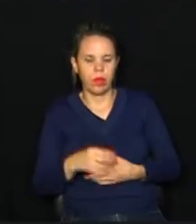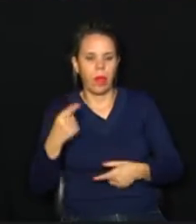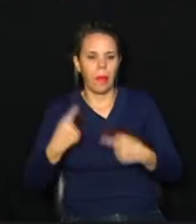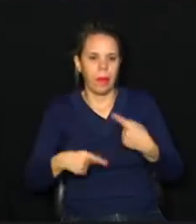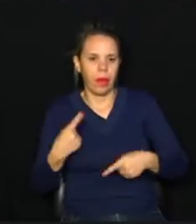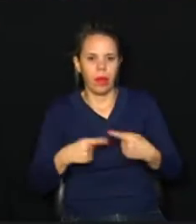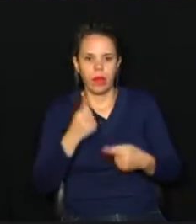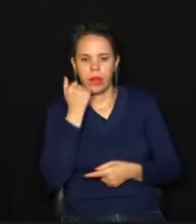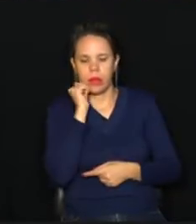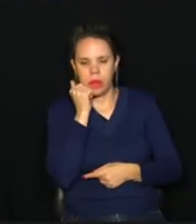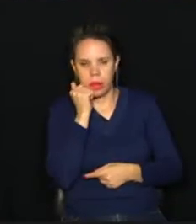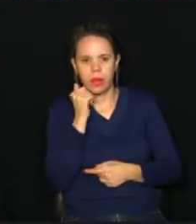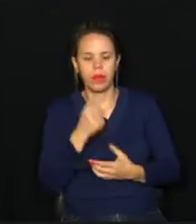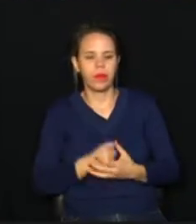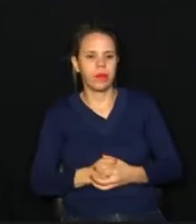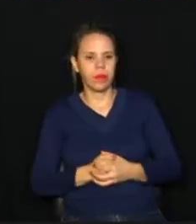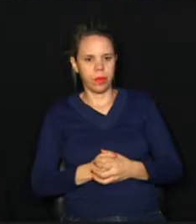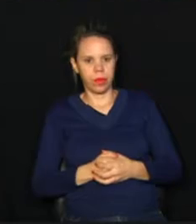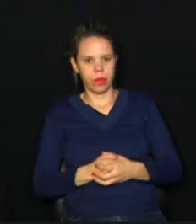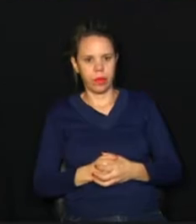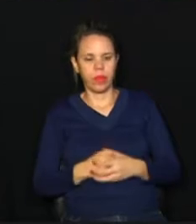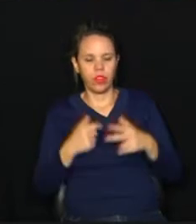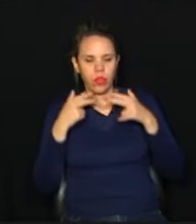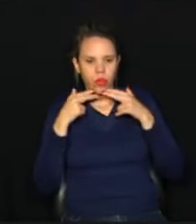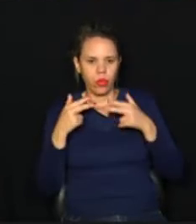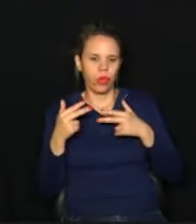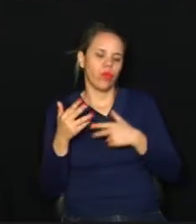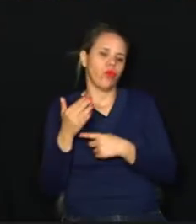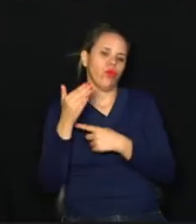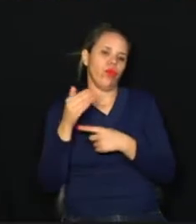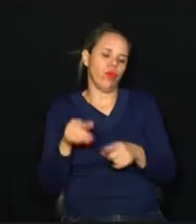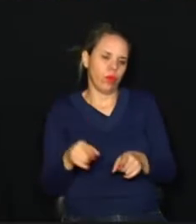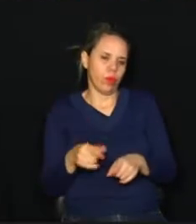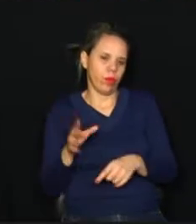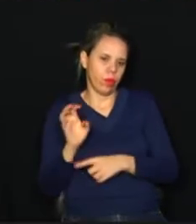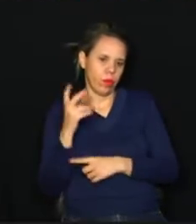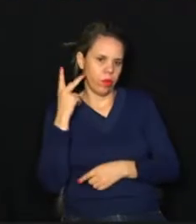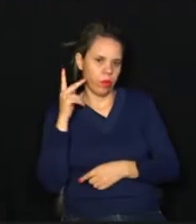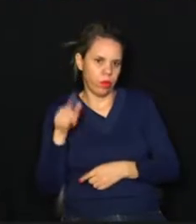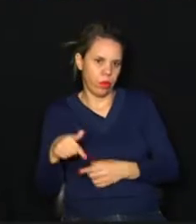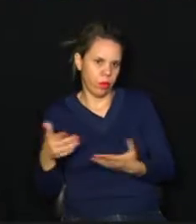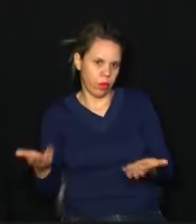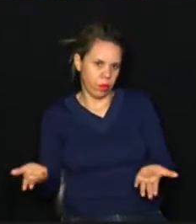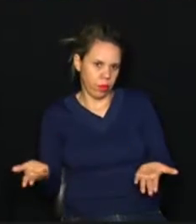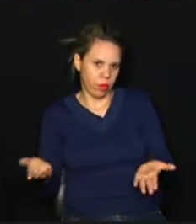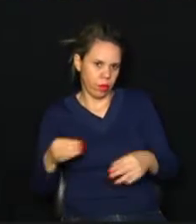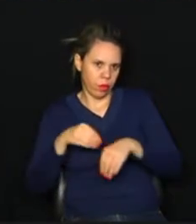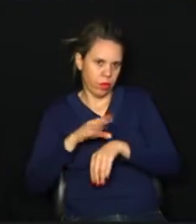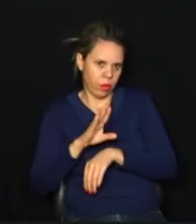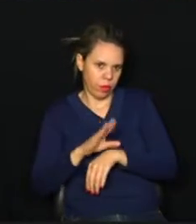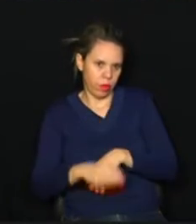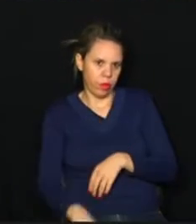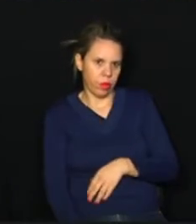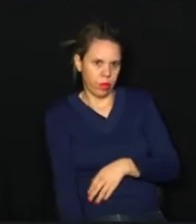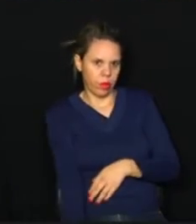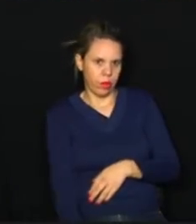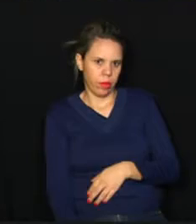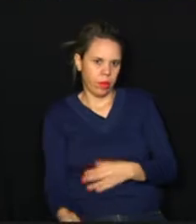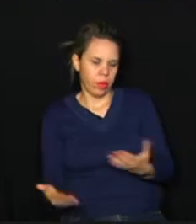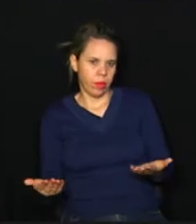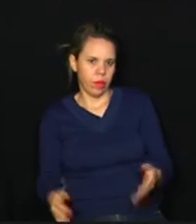de ciência, tecnologia e inovação para o Estado de São Paulo. Essa a mensagem agora.